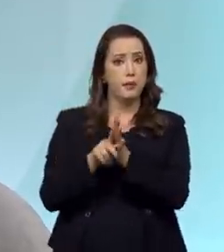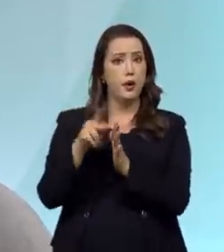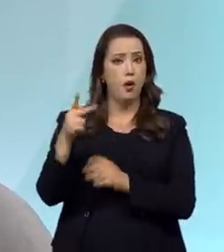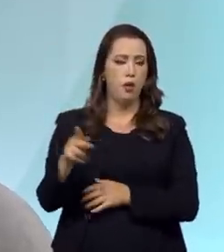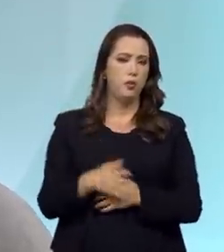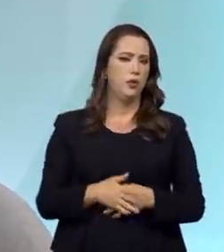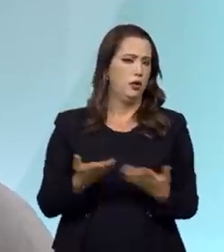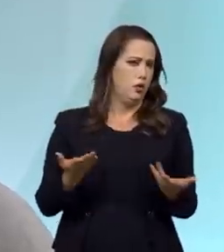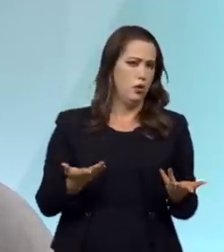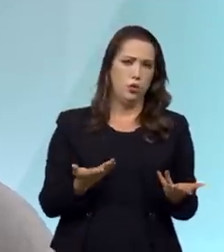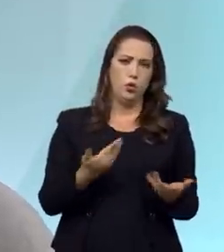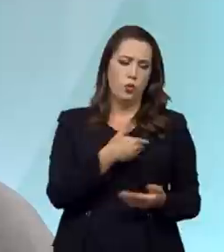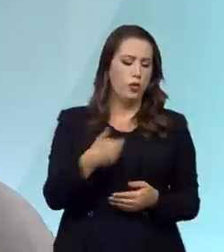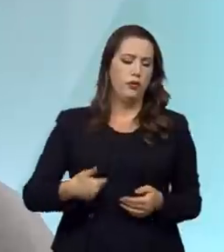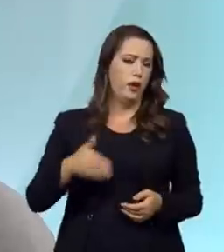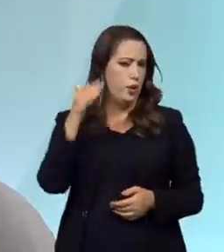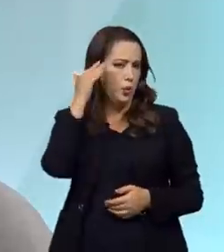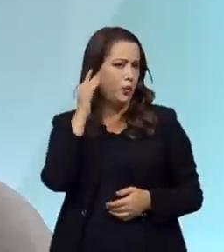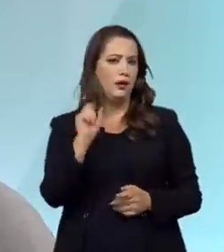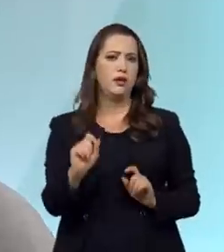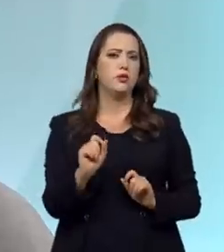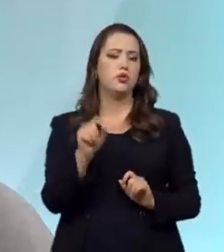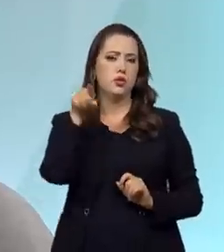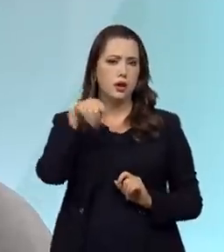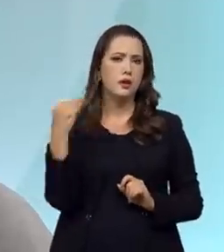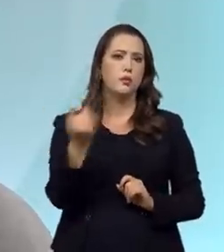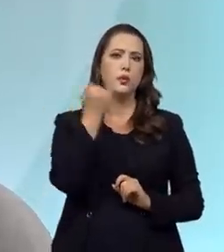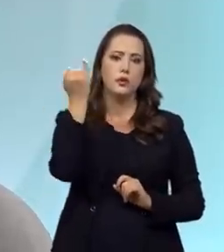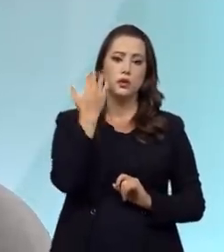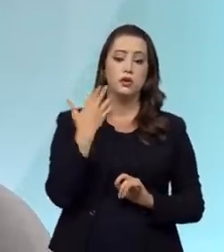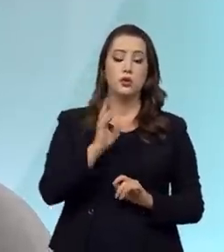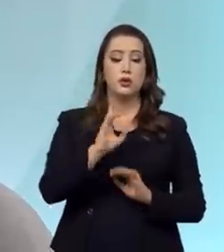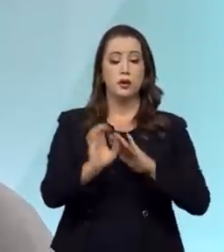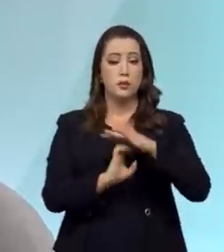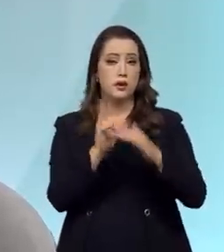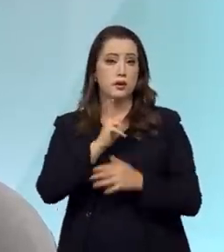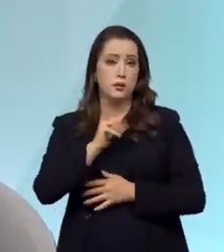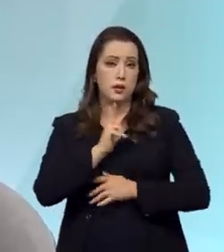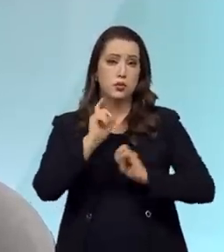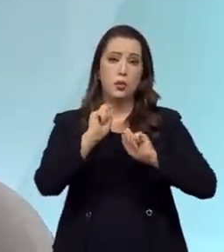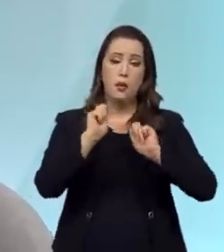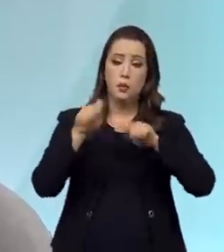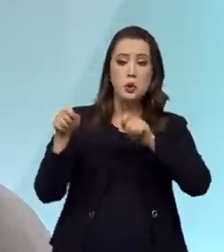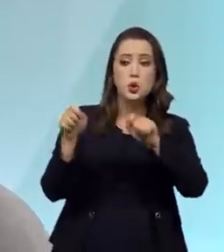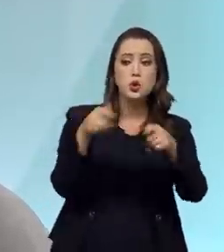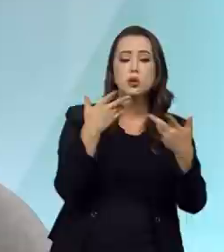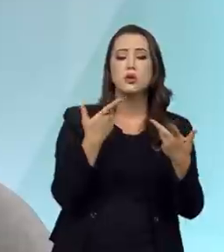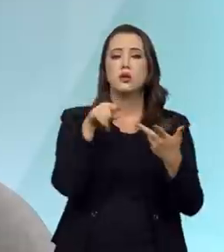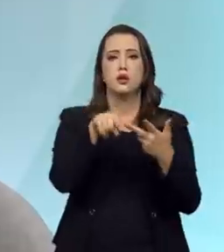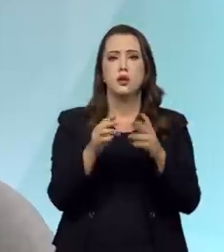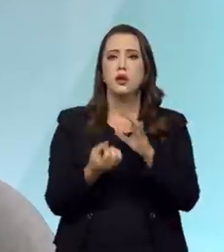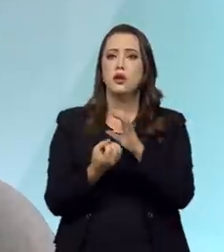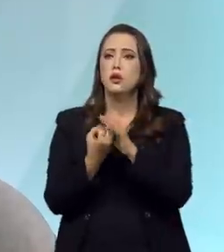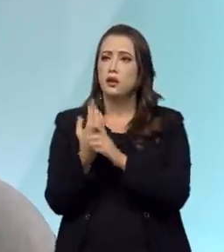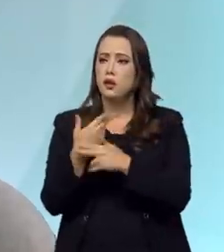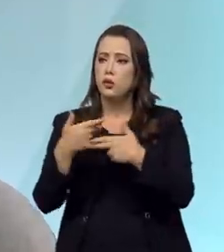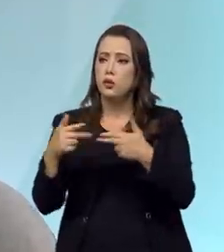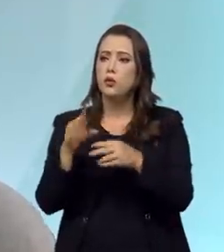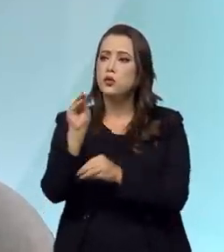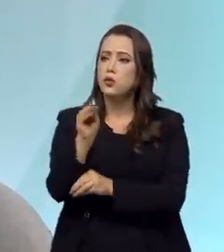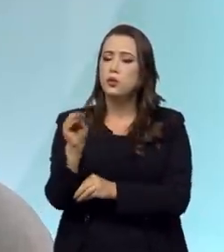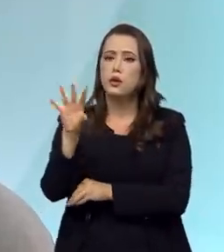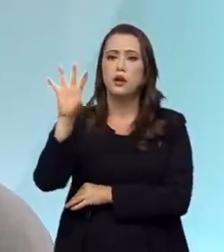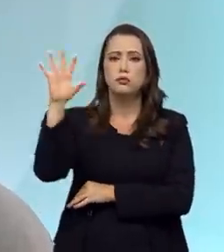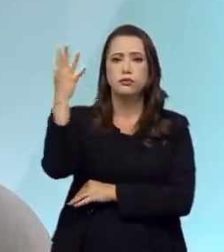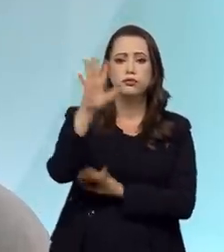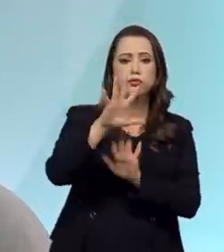ajudava que o privado Poderia ajudar desenvolvendo projetos de Floresta Nativa para conservar especialmente a região da Amazônia então